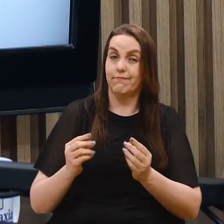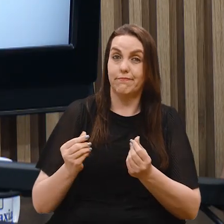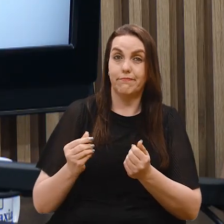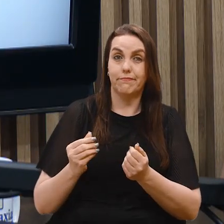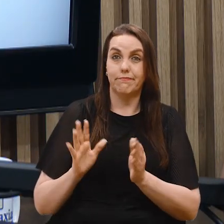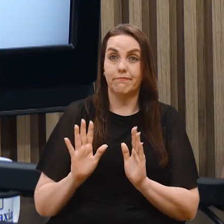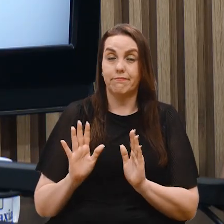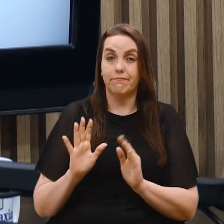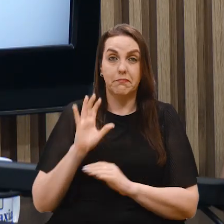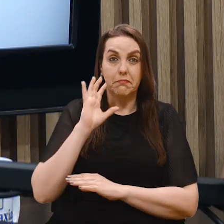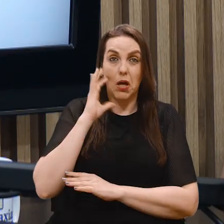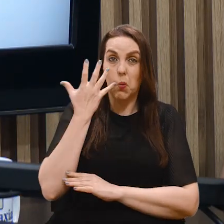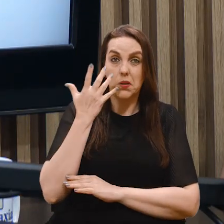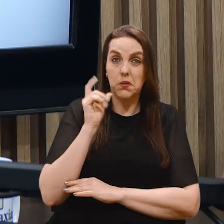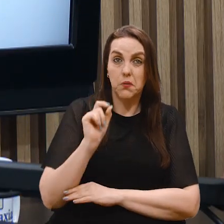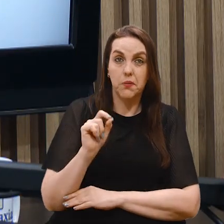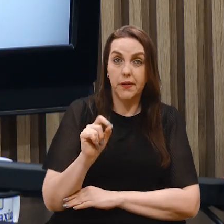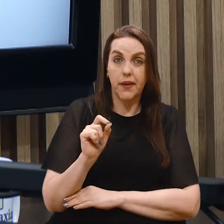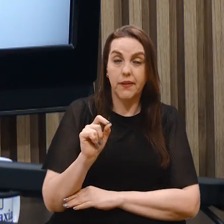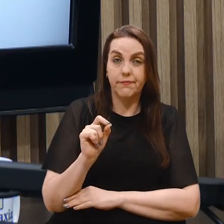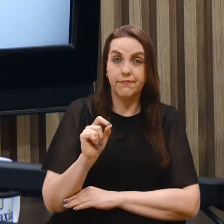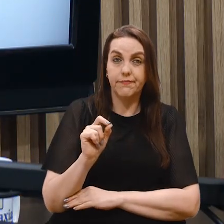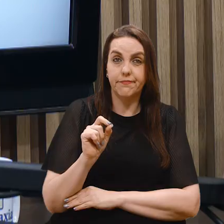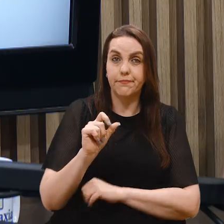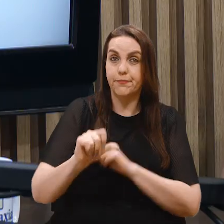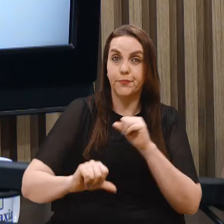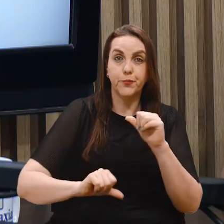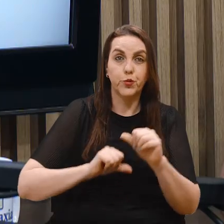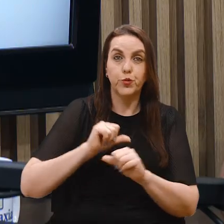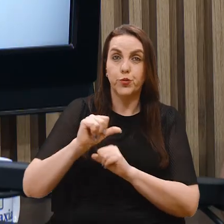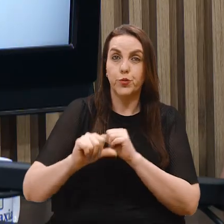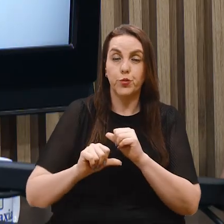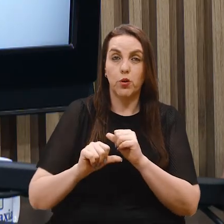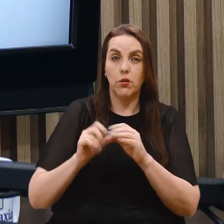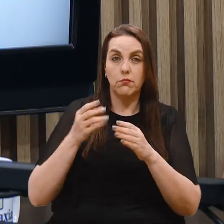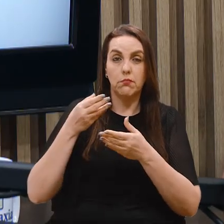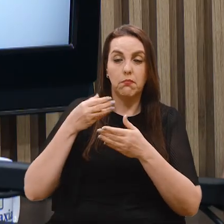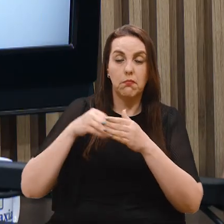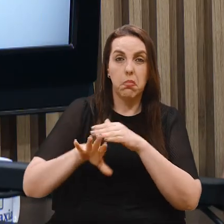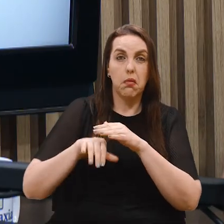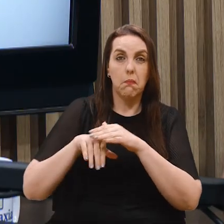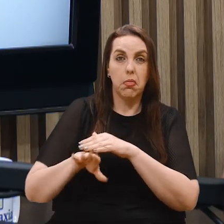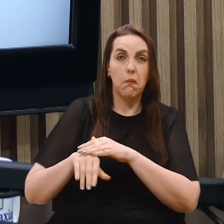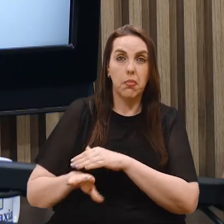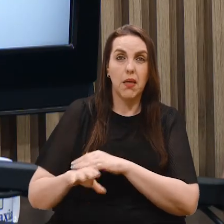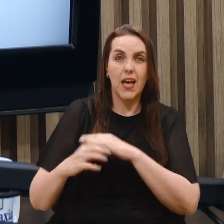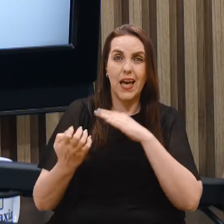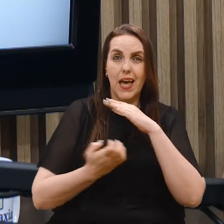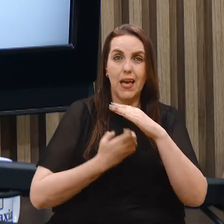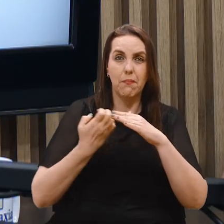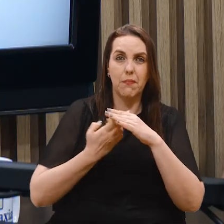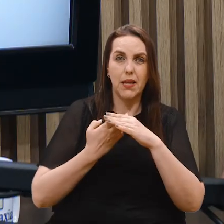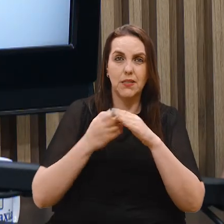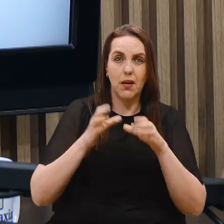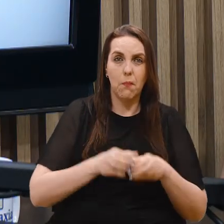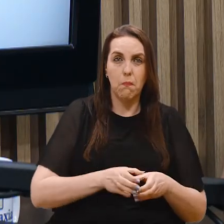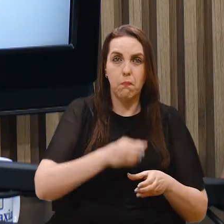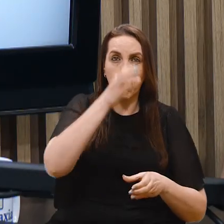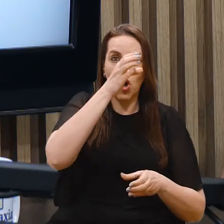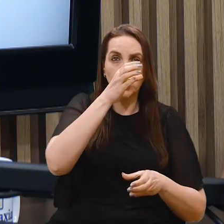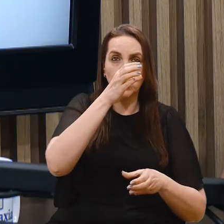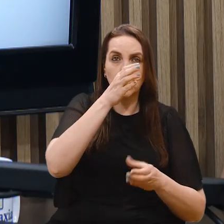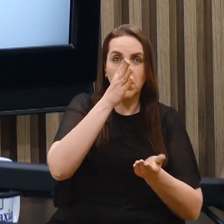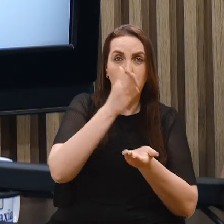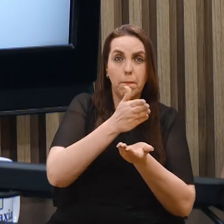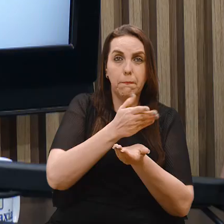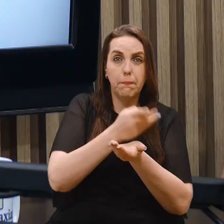nada ela se transforma em, vamos dizer assim, um depósito de uma empresa de postes, né?